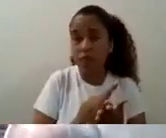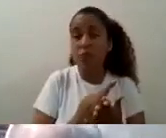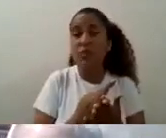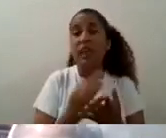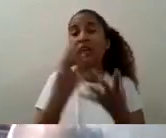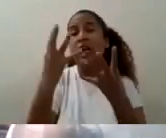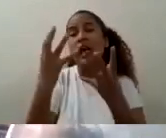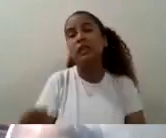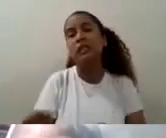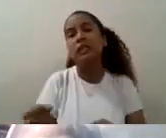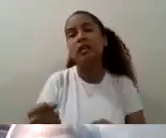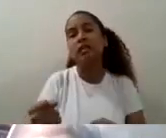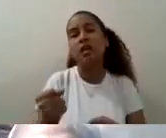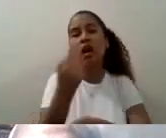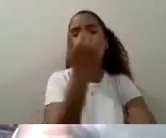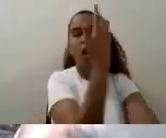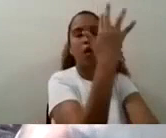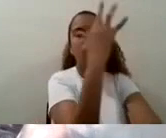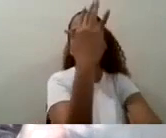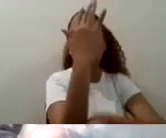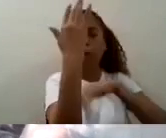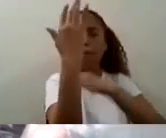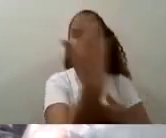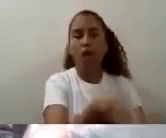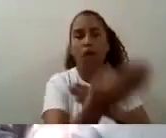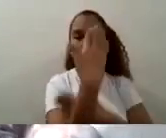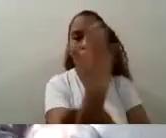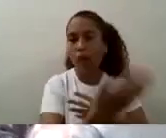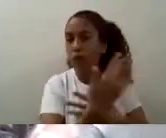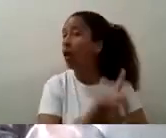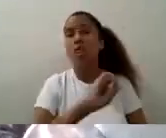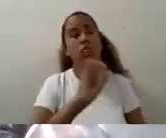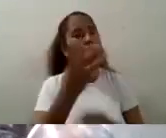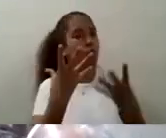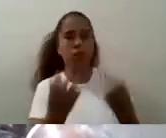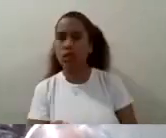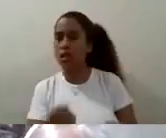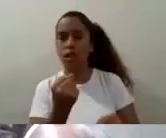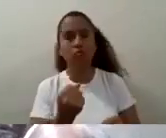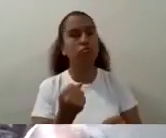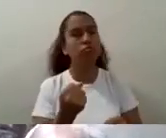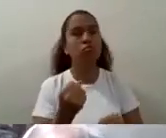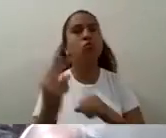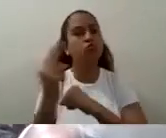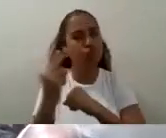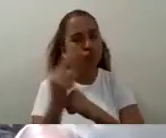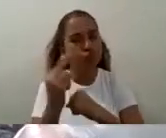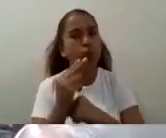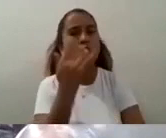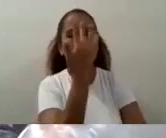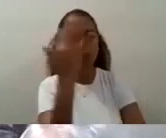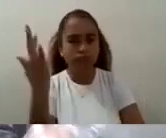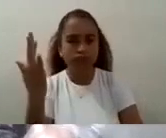destruição socioambiental. Queremos contribuir para a superação das desigualdades, para